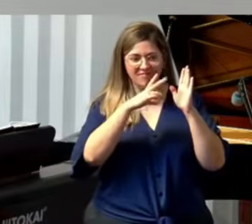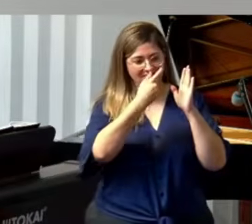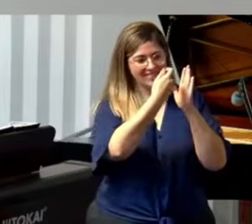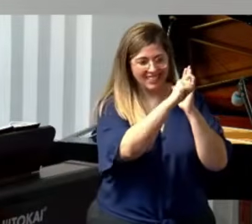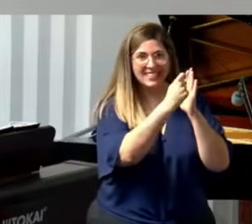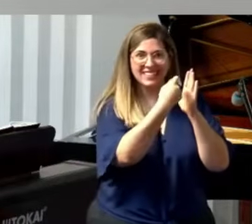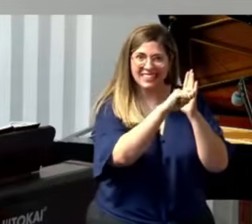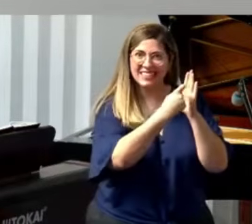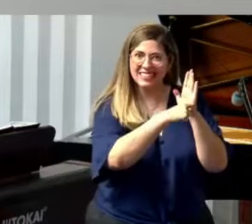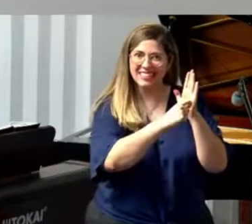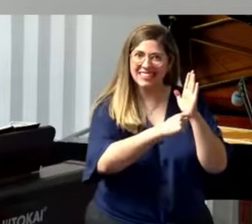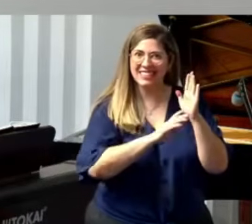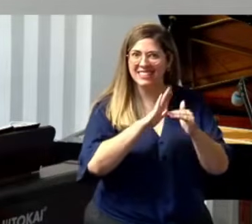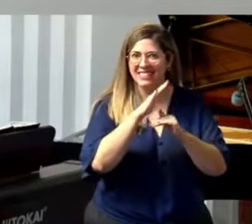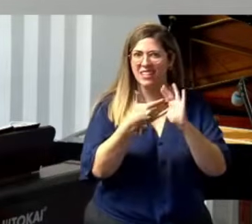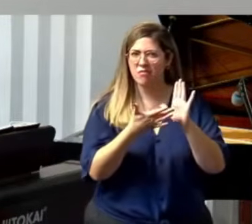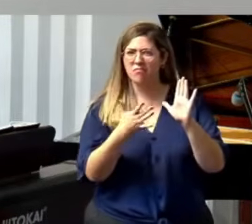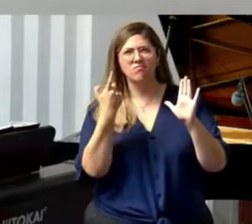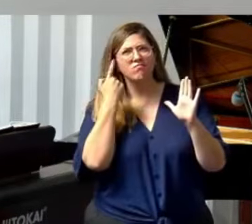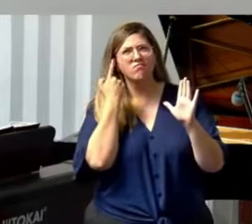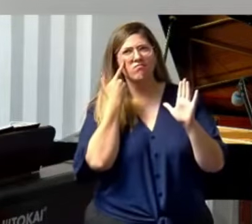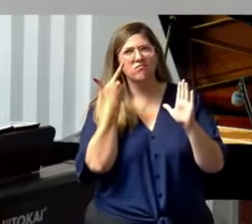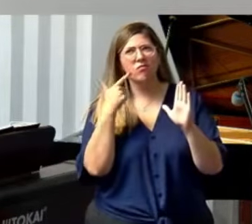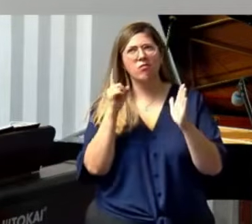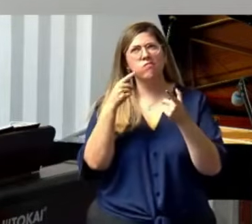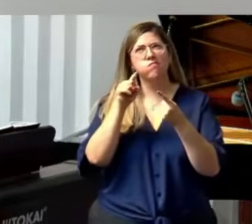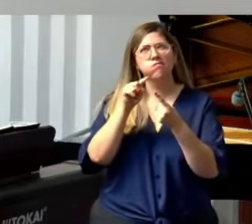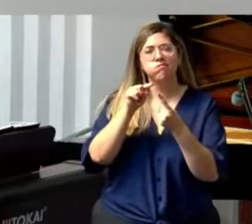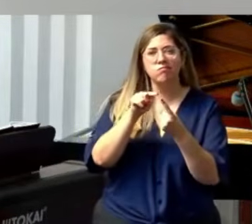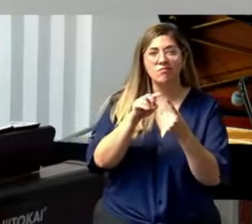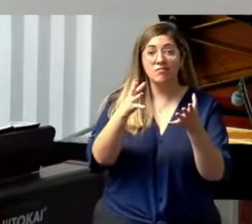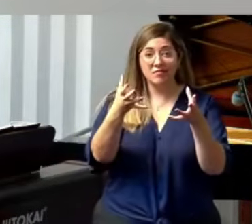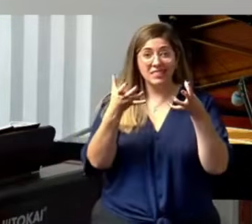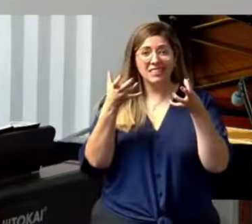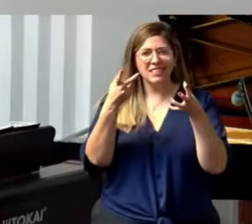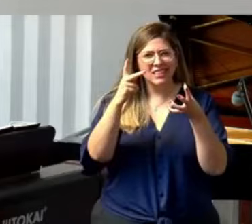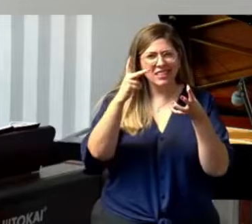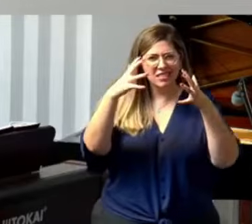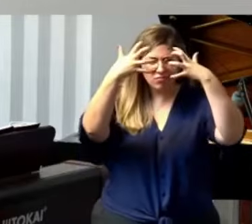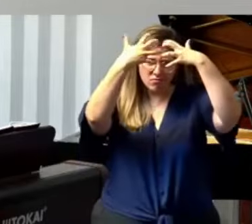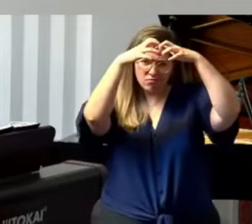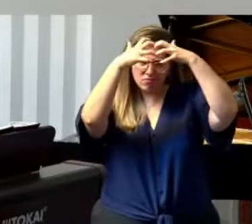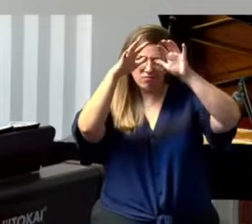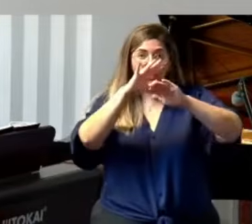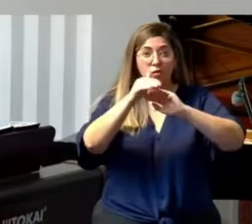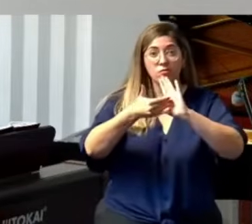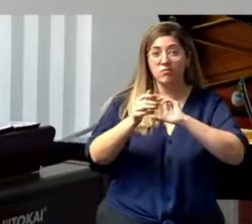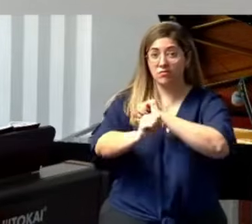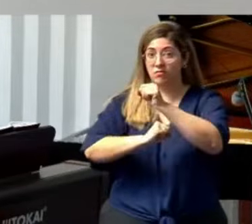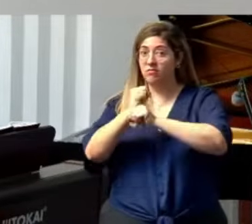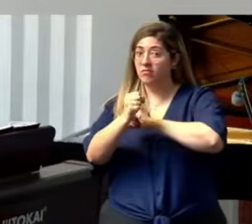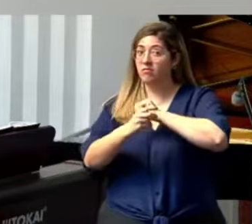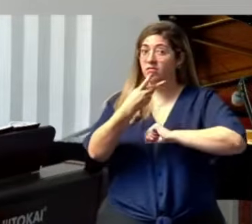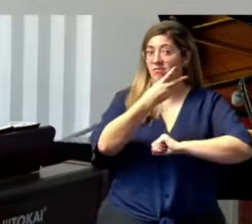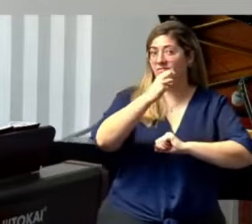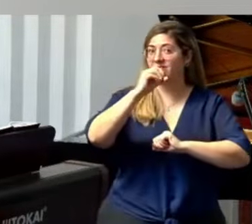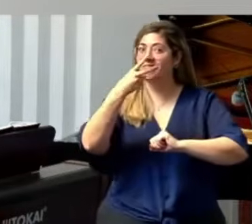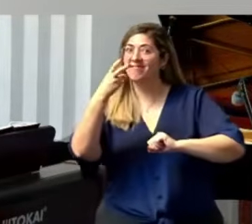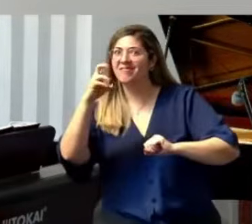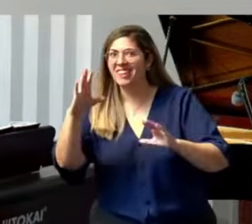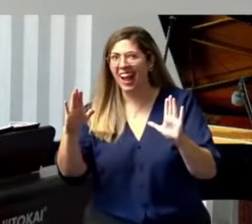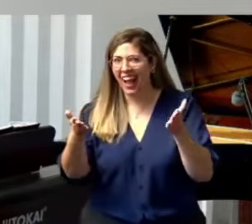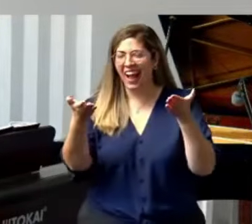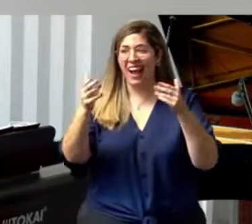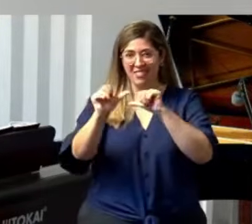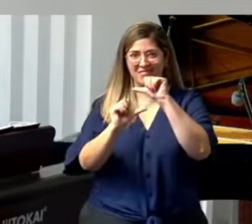seus objetivos estabelecidos para esse ano? Ainda tem em mente aquilo que pensou na virada do ano? Ou